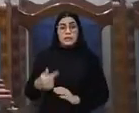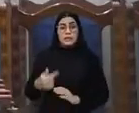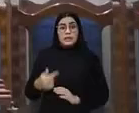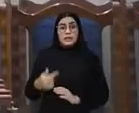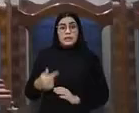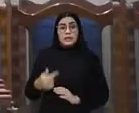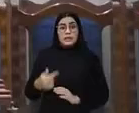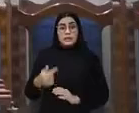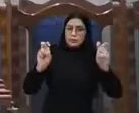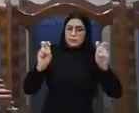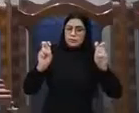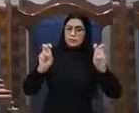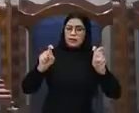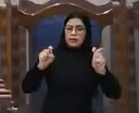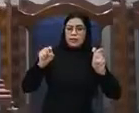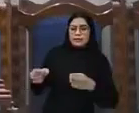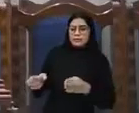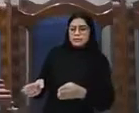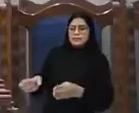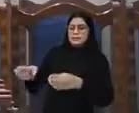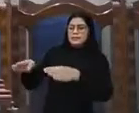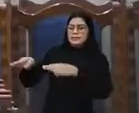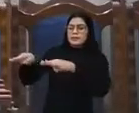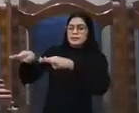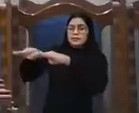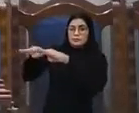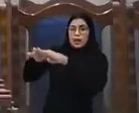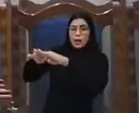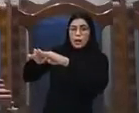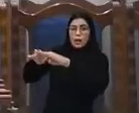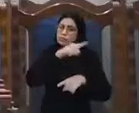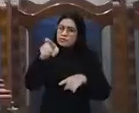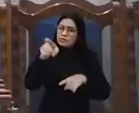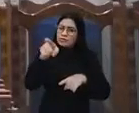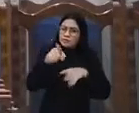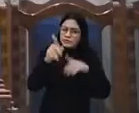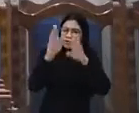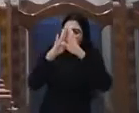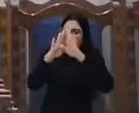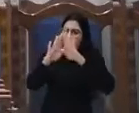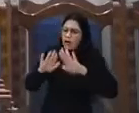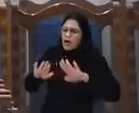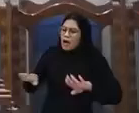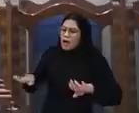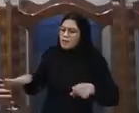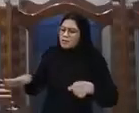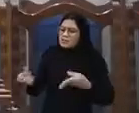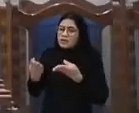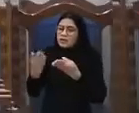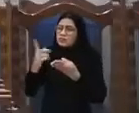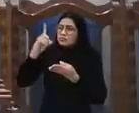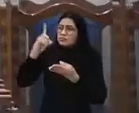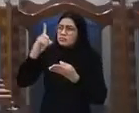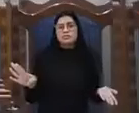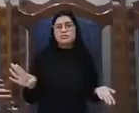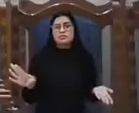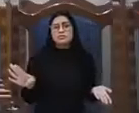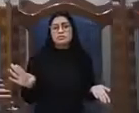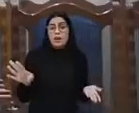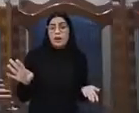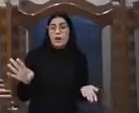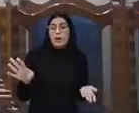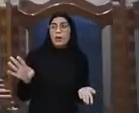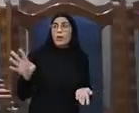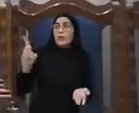esse altar, porque vocês adoram um Deus que não conhece, um Deus que não sabe quem é, um Deus que não